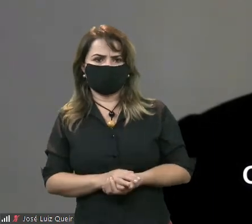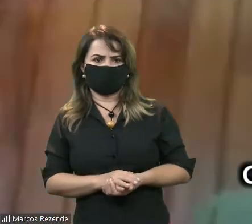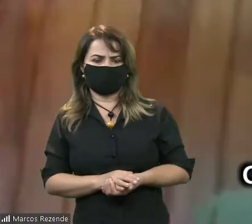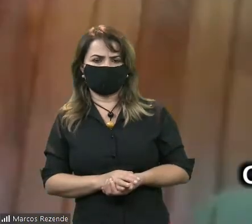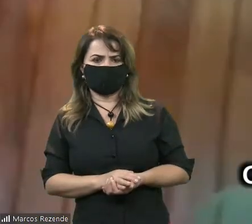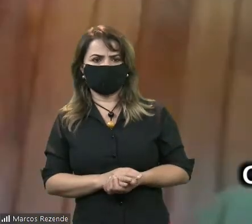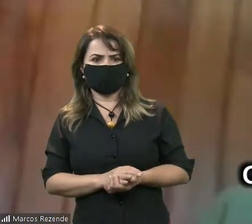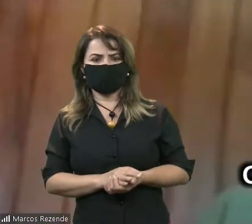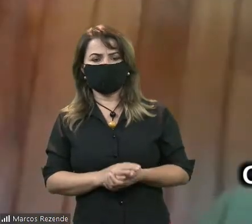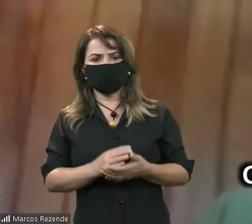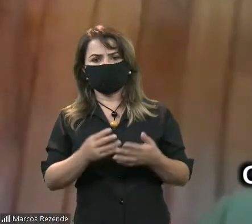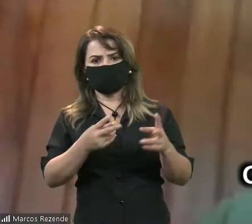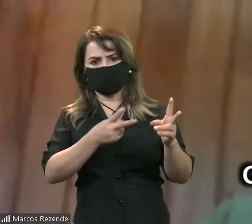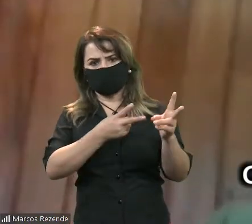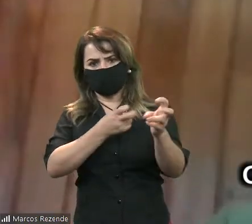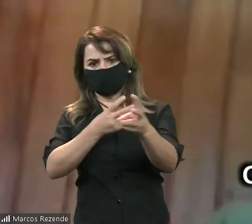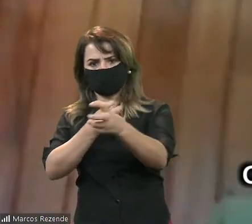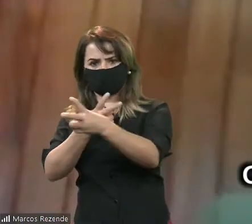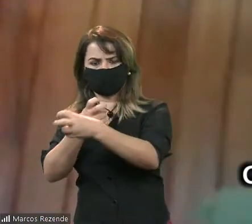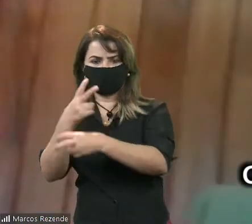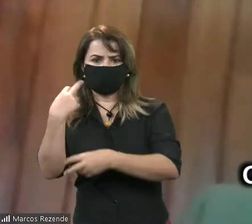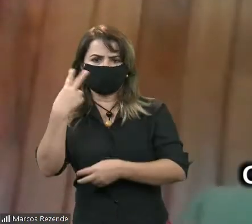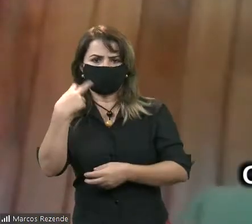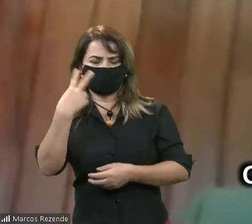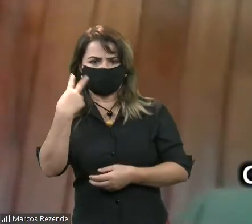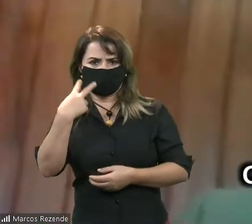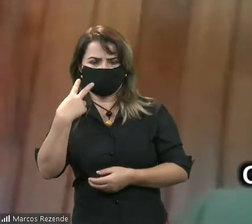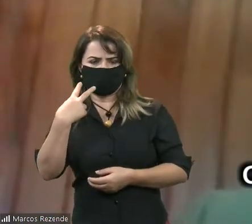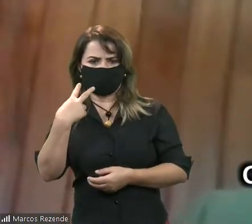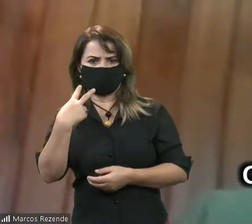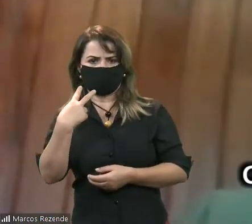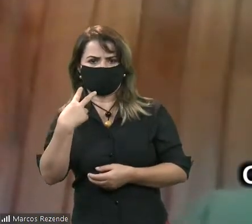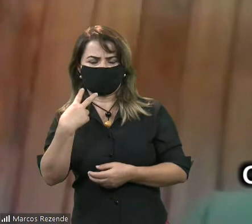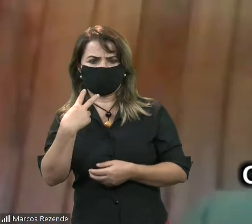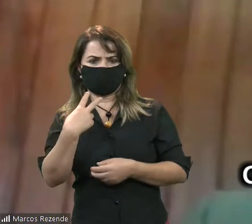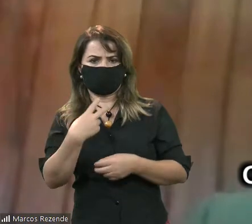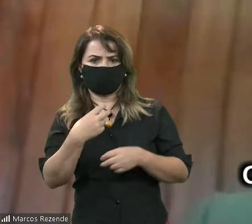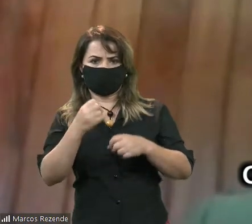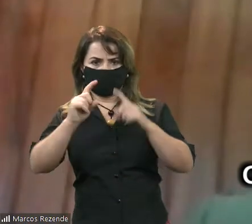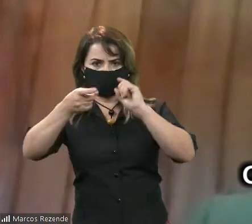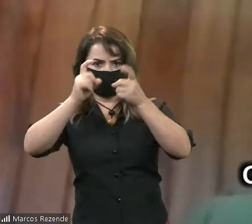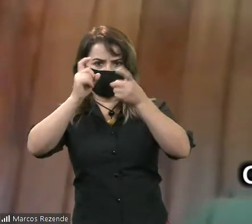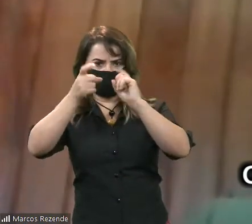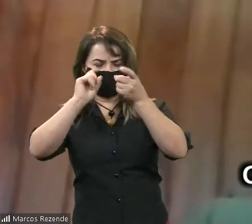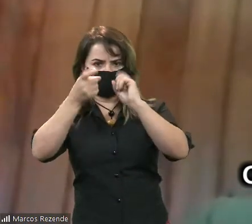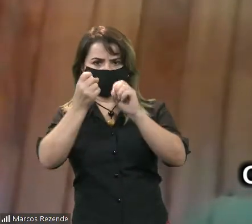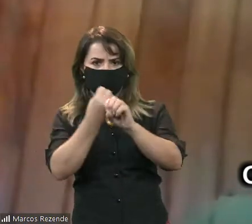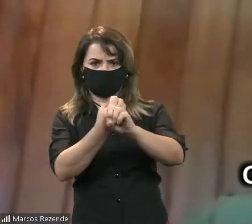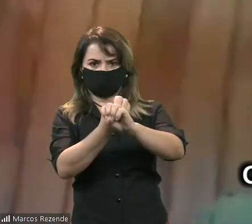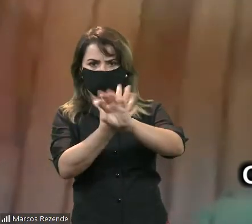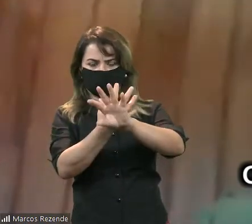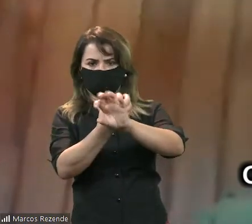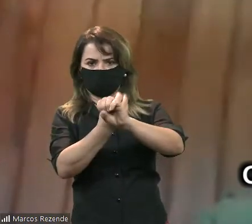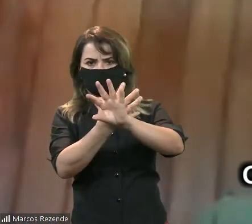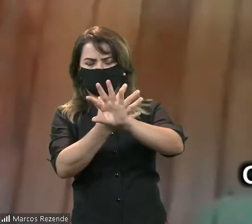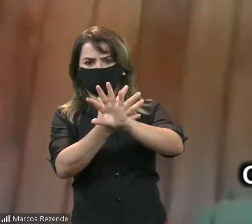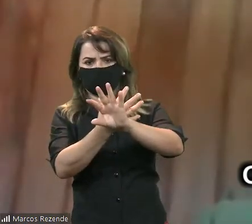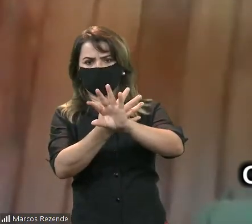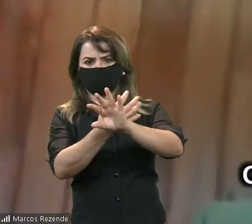Bem observado pelo vereador Zé Luiz Queiroz, as sessões remotas, por enquanto, serão